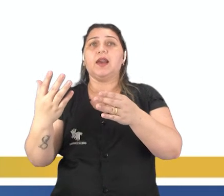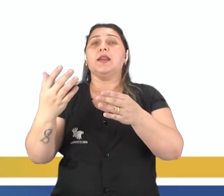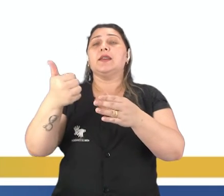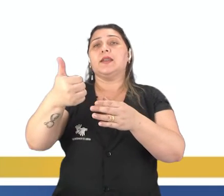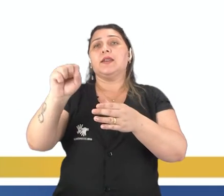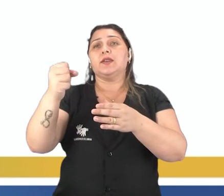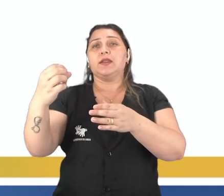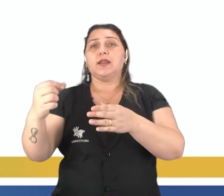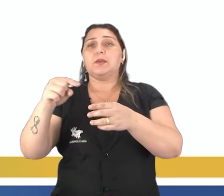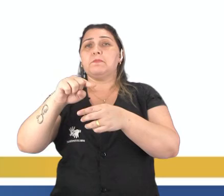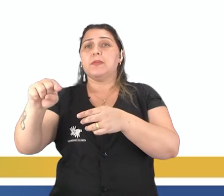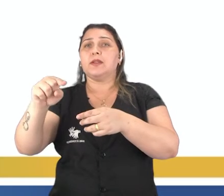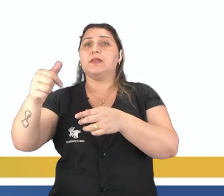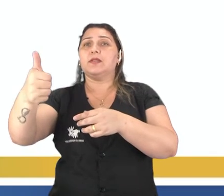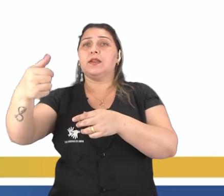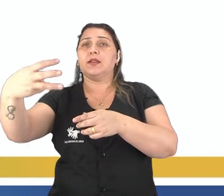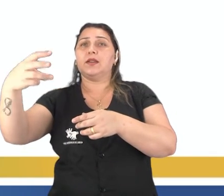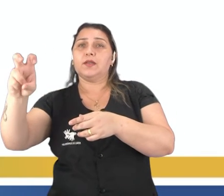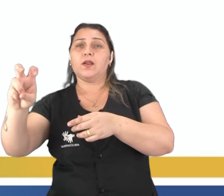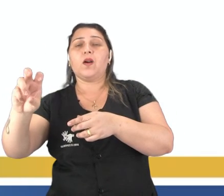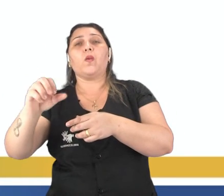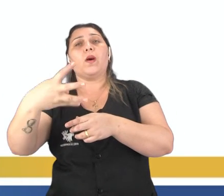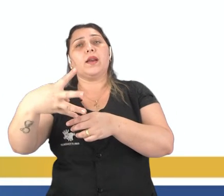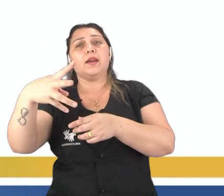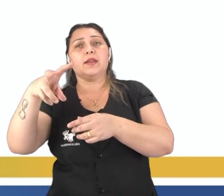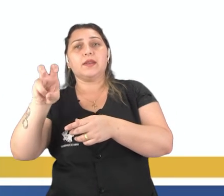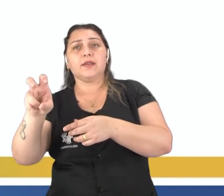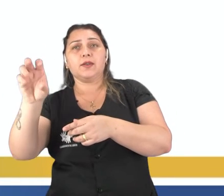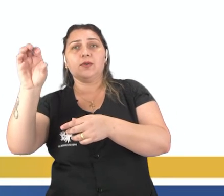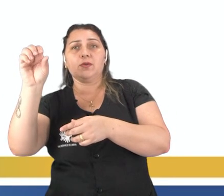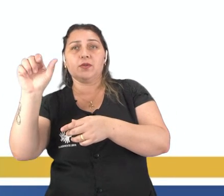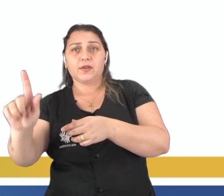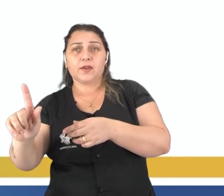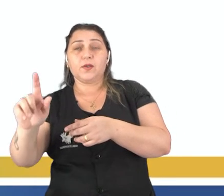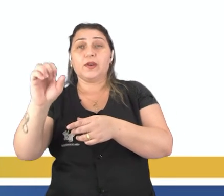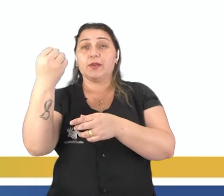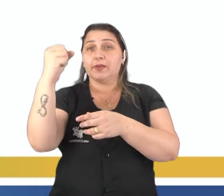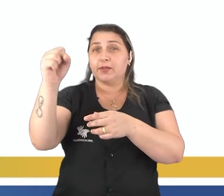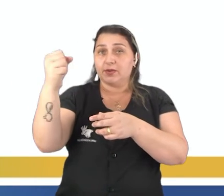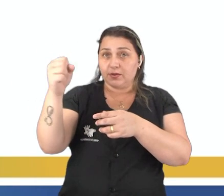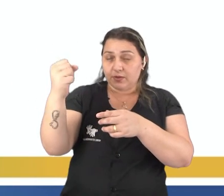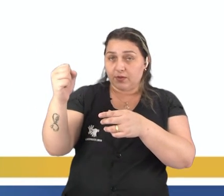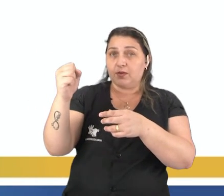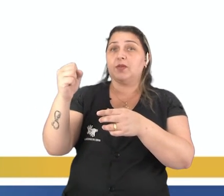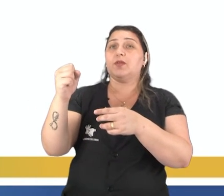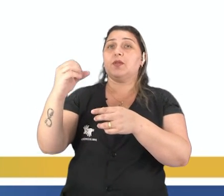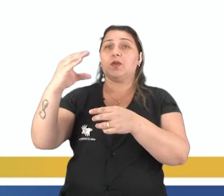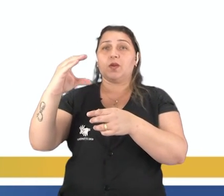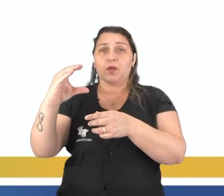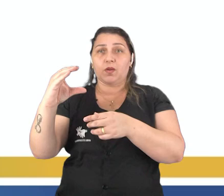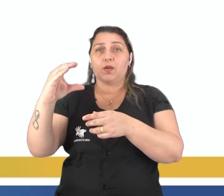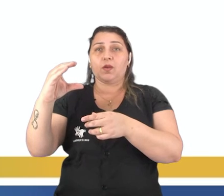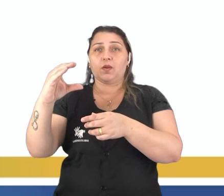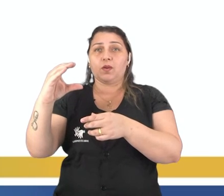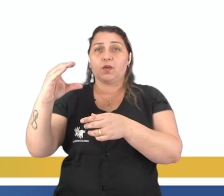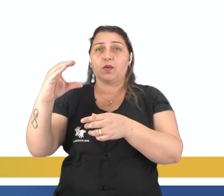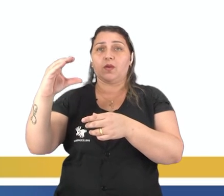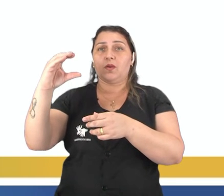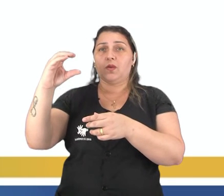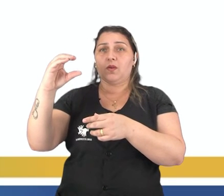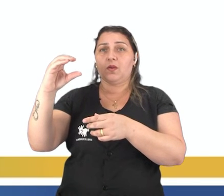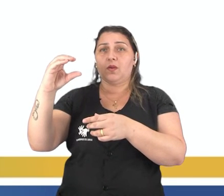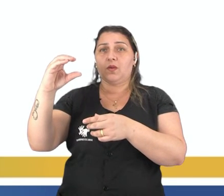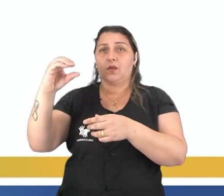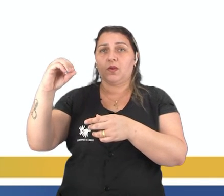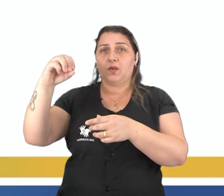certo? Ou seja, 45 graus. Então, os 8 ângulos externos serão congruentes, né? Assim como